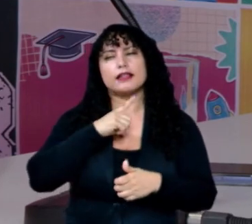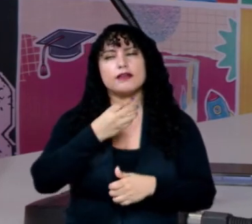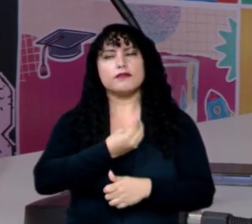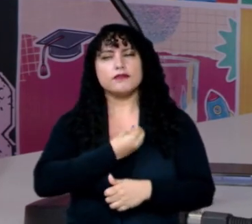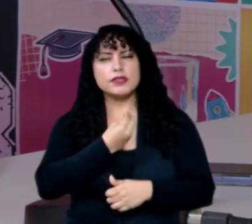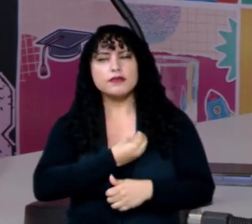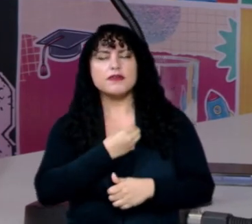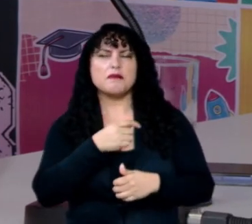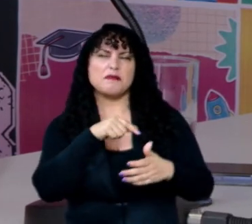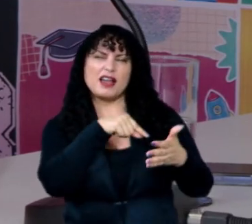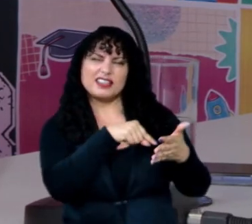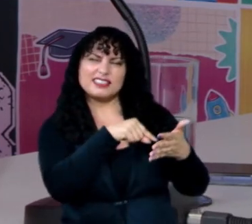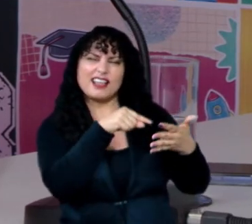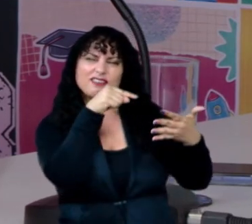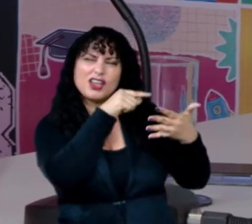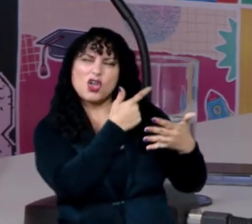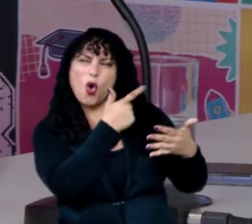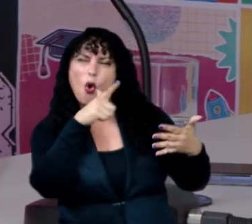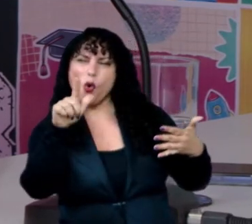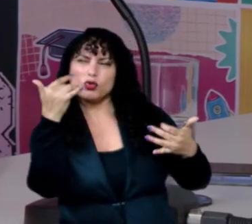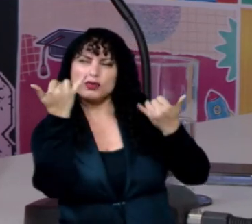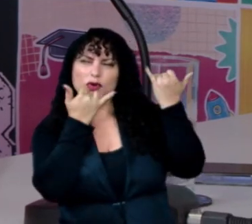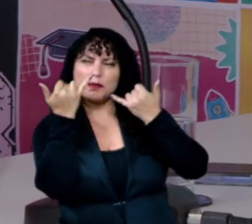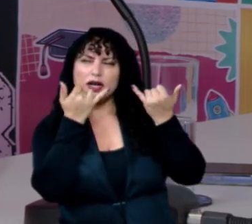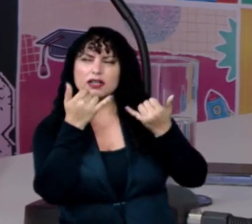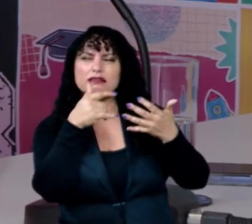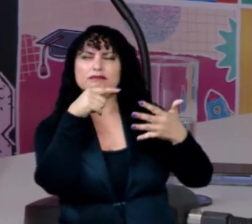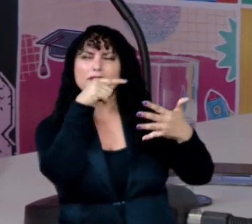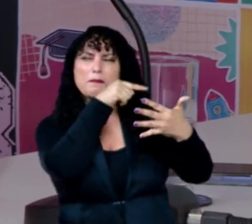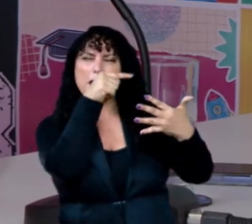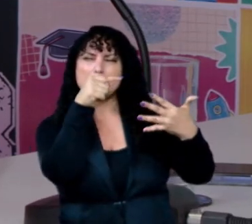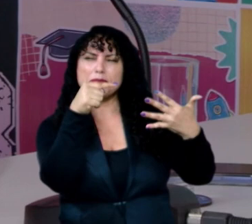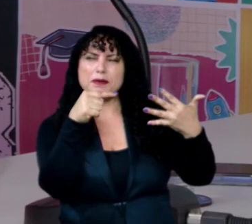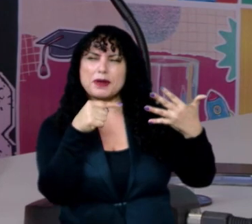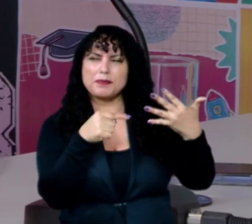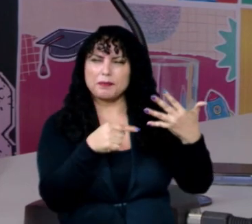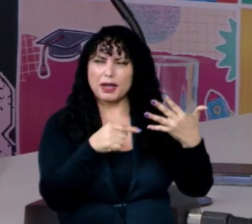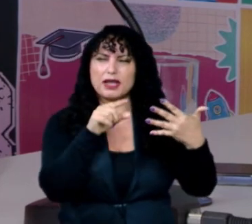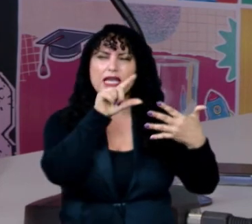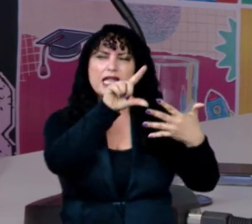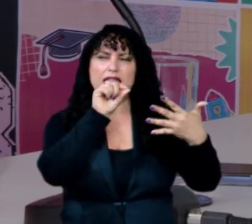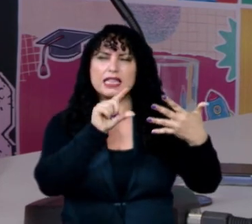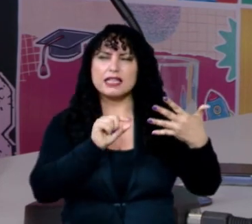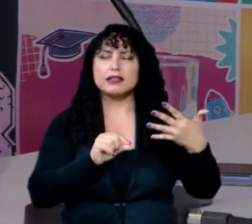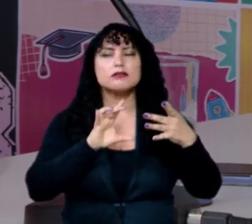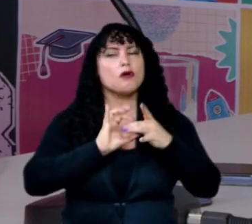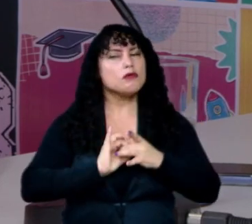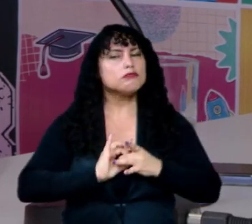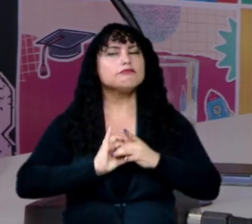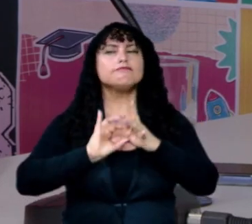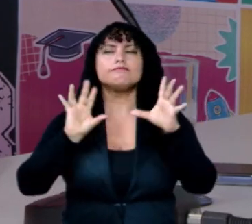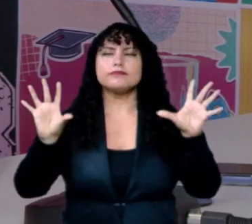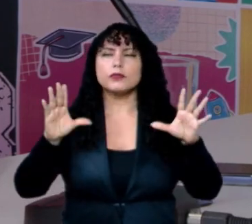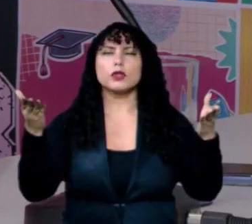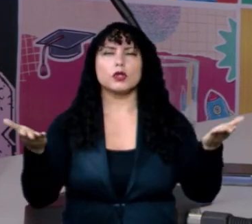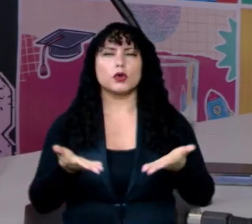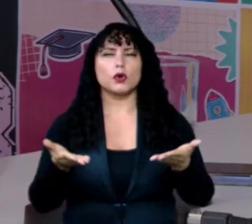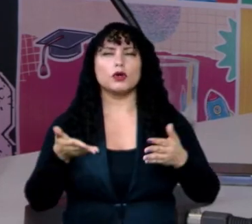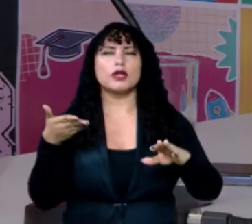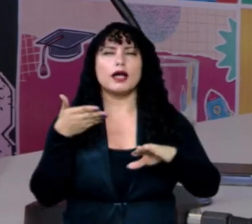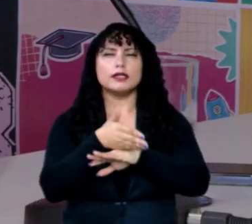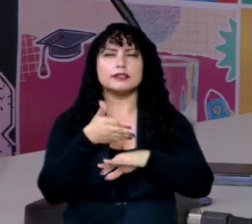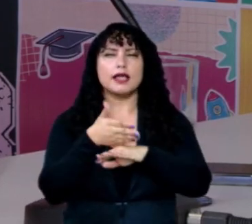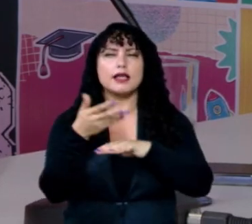mas ali a agenda dele estava dizendo que estava em outro. Então, tem uma série de itens que estão disponíveis hoje, né, de acesso